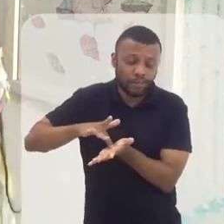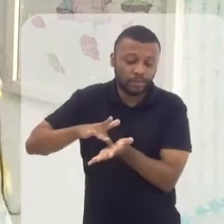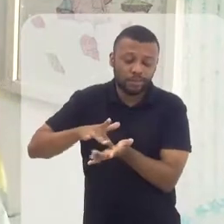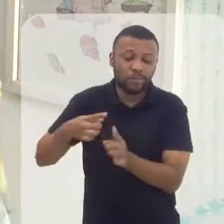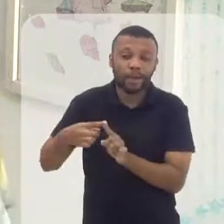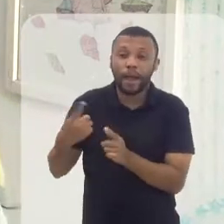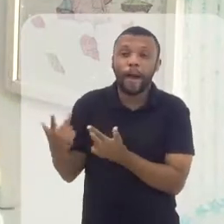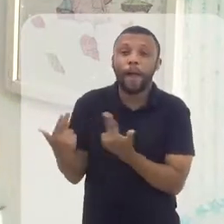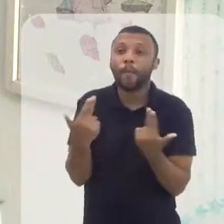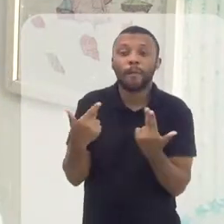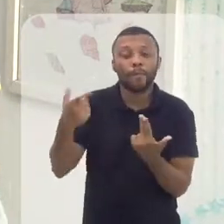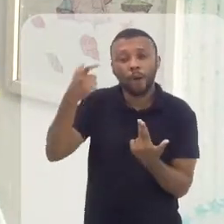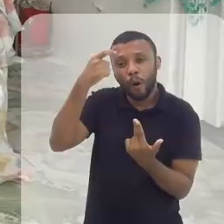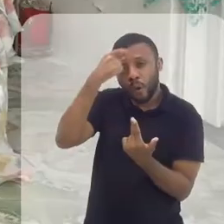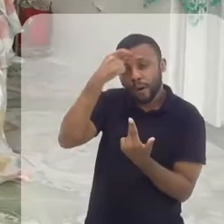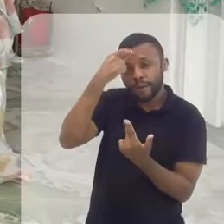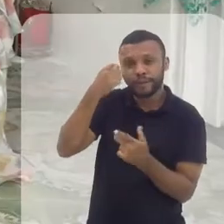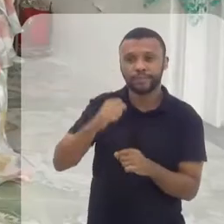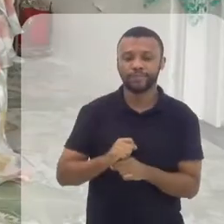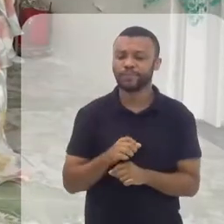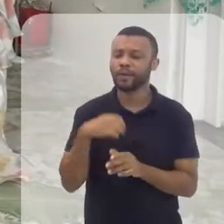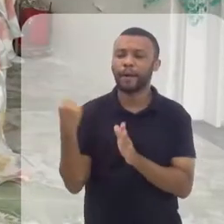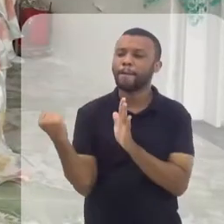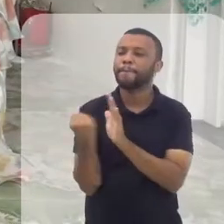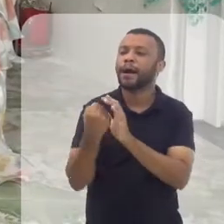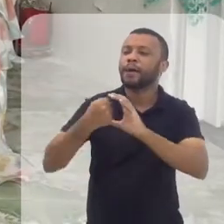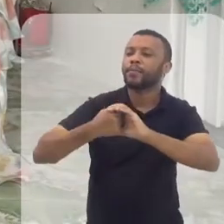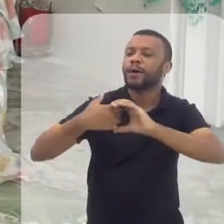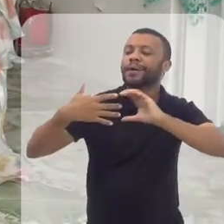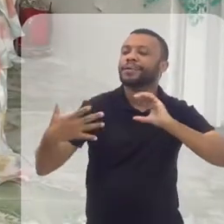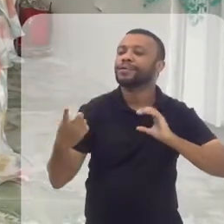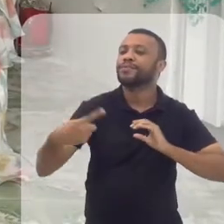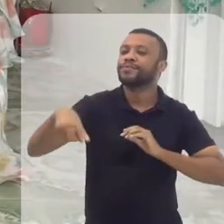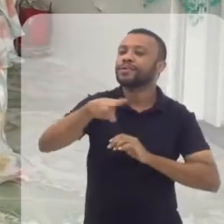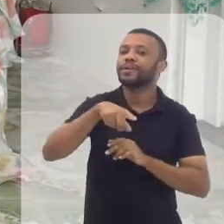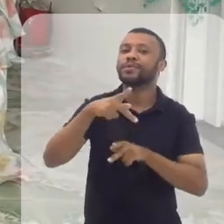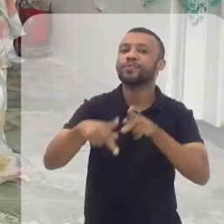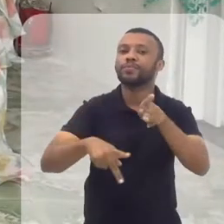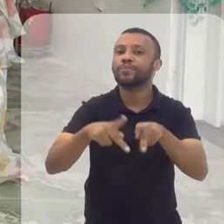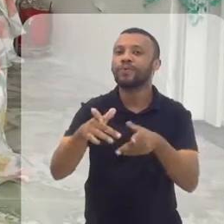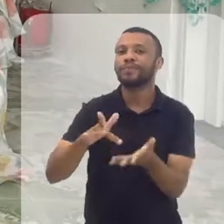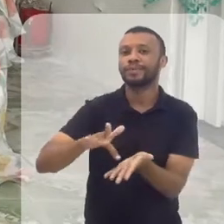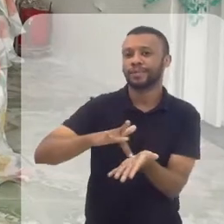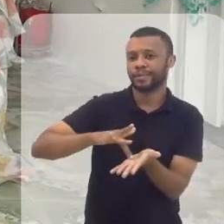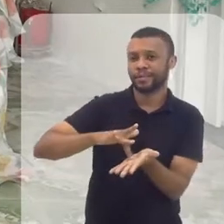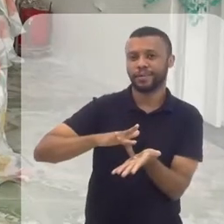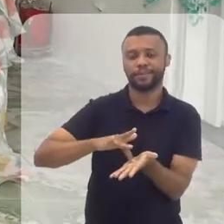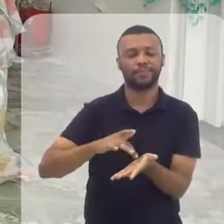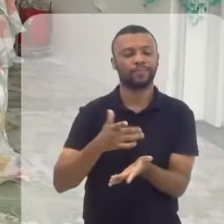porque todos trabalham com o mesmo ori. Uma característica forte de vocês, ciganos?